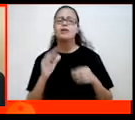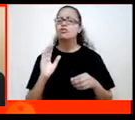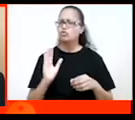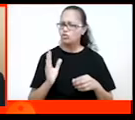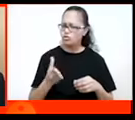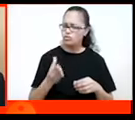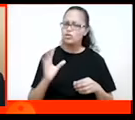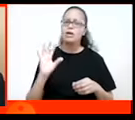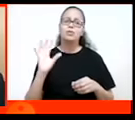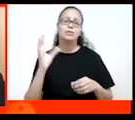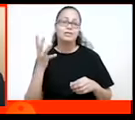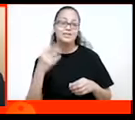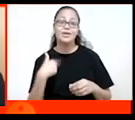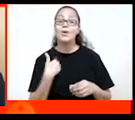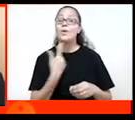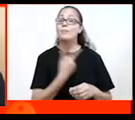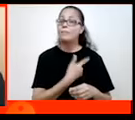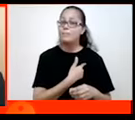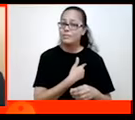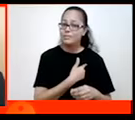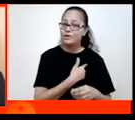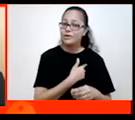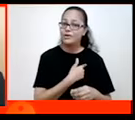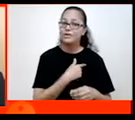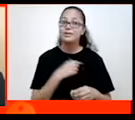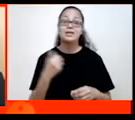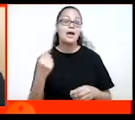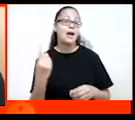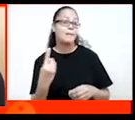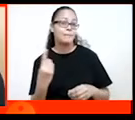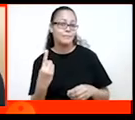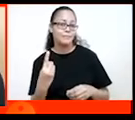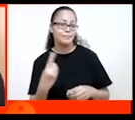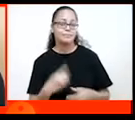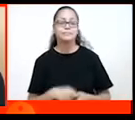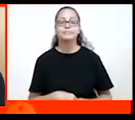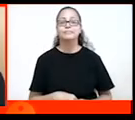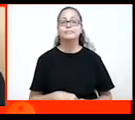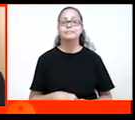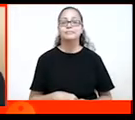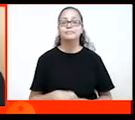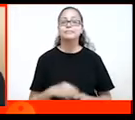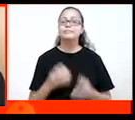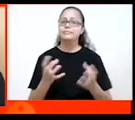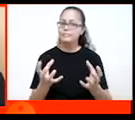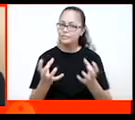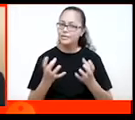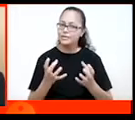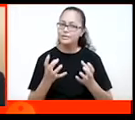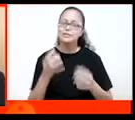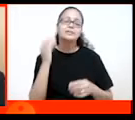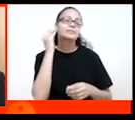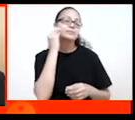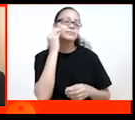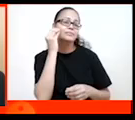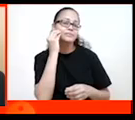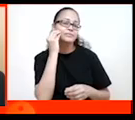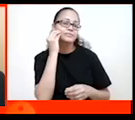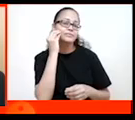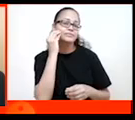outros momentos, mas nós não vivenciamos, né? Então, um momento de muita dificuldade para todo mundo. Quero dizer que foi uma